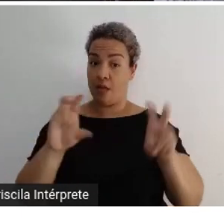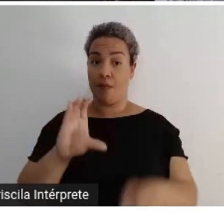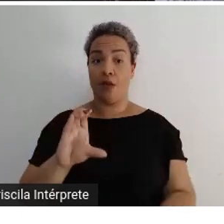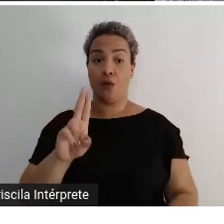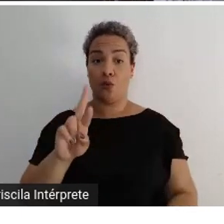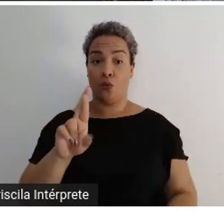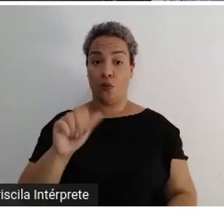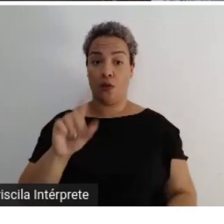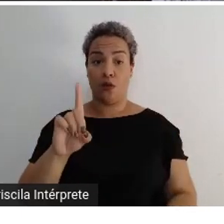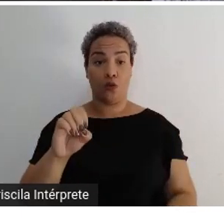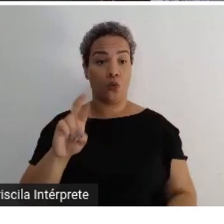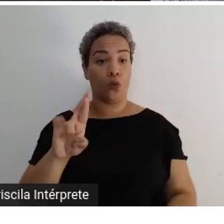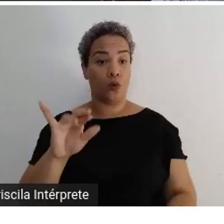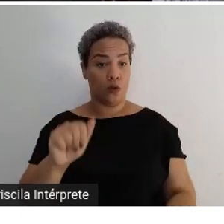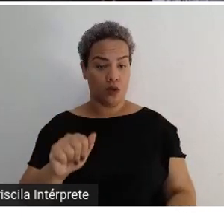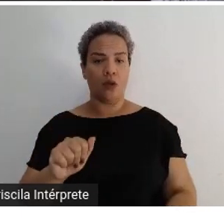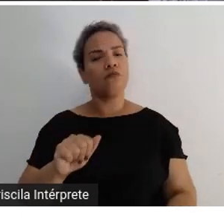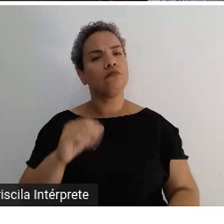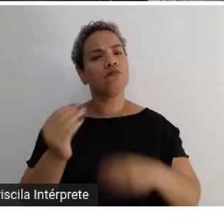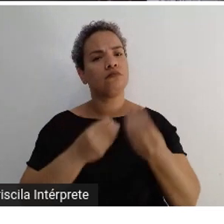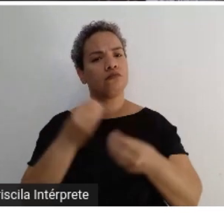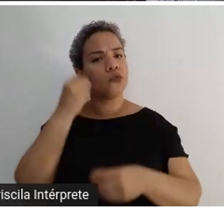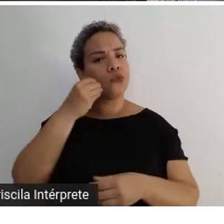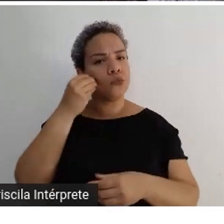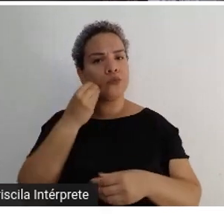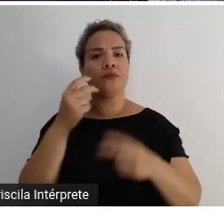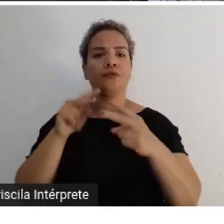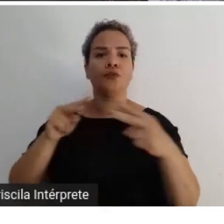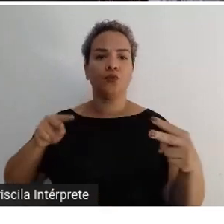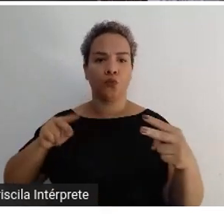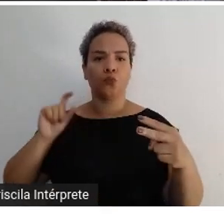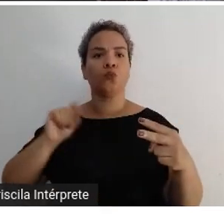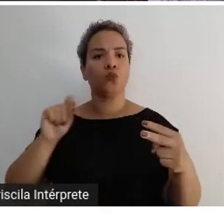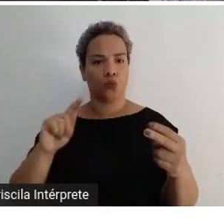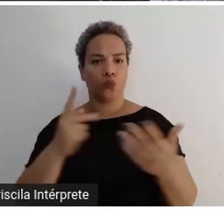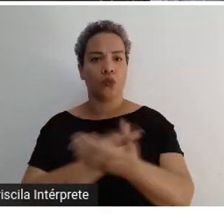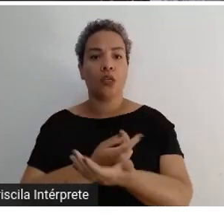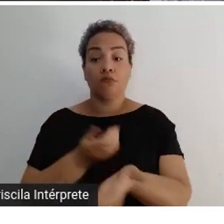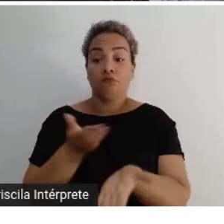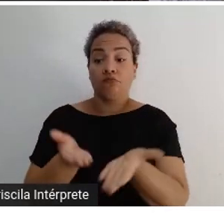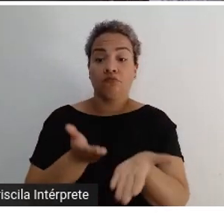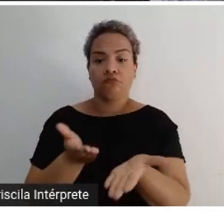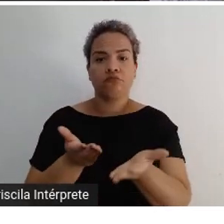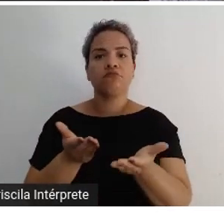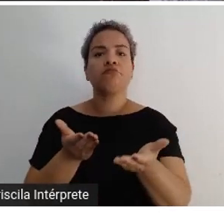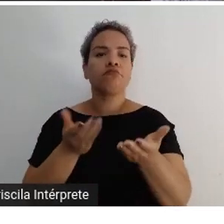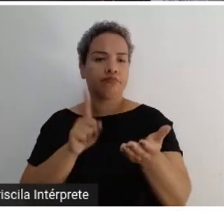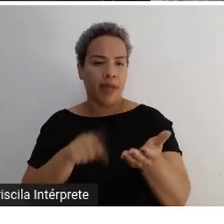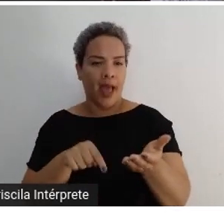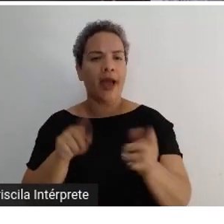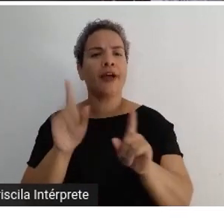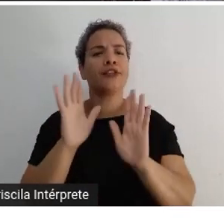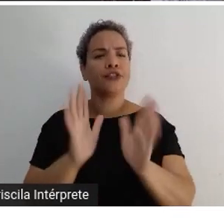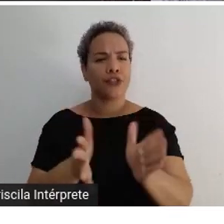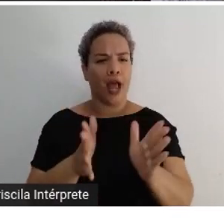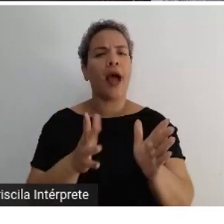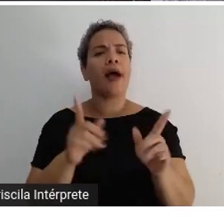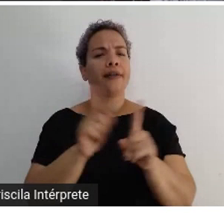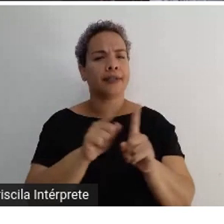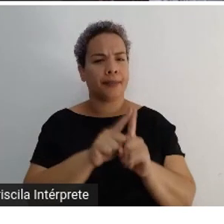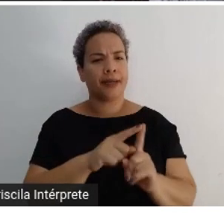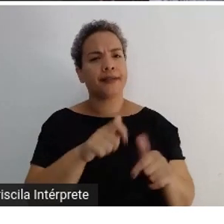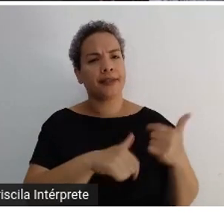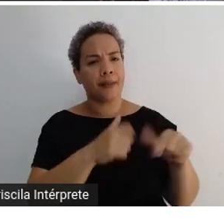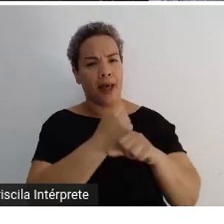virtuais. Eu tenho experiência de 4 anos com assistentes virtuais. Já atuei aí na condução, na